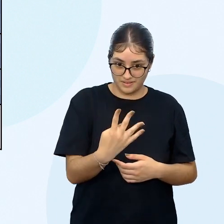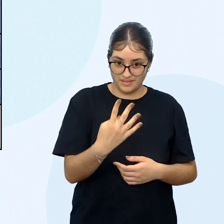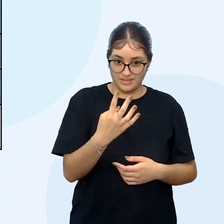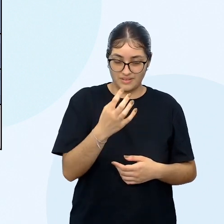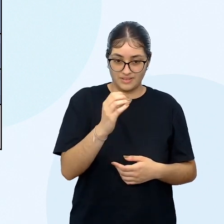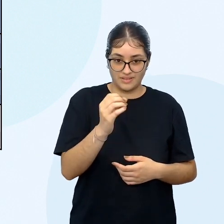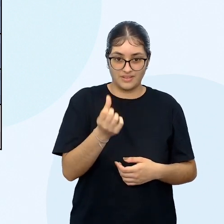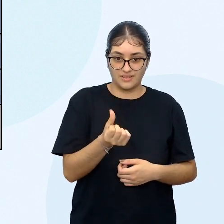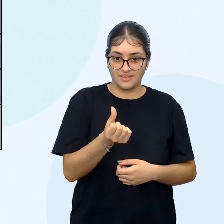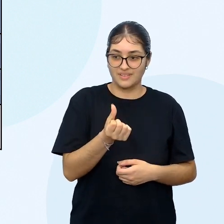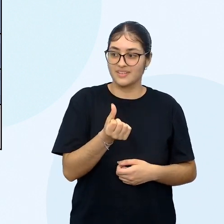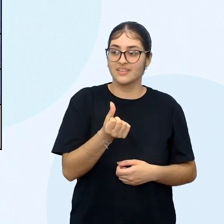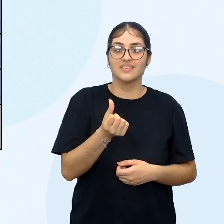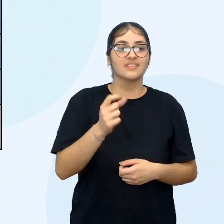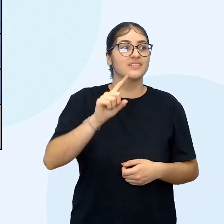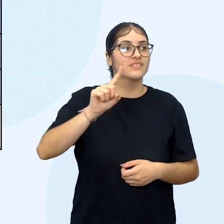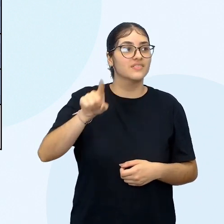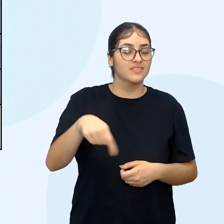1.406,25.